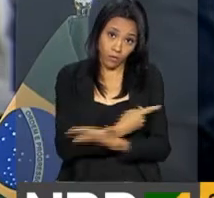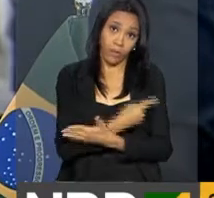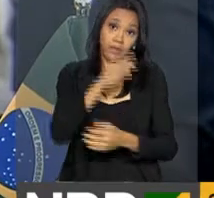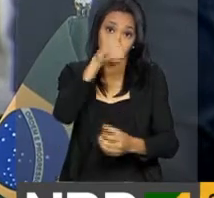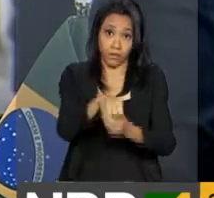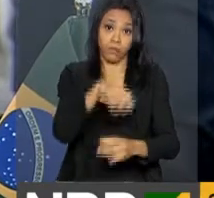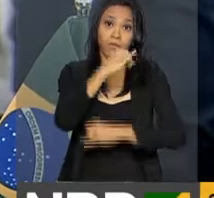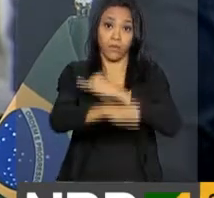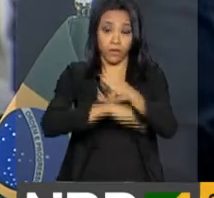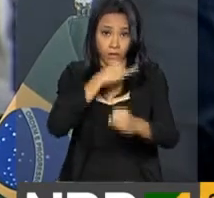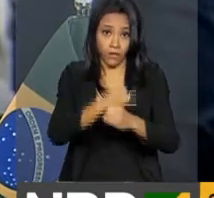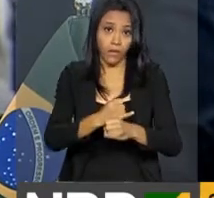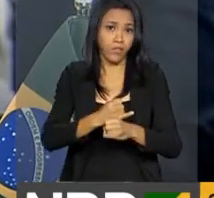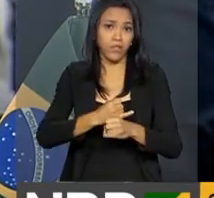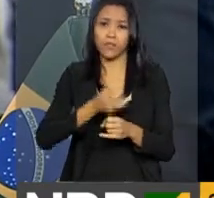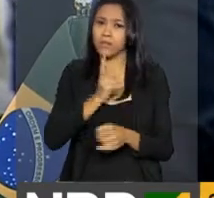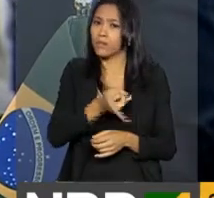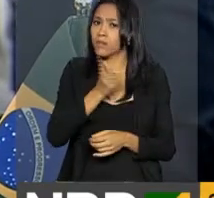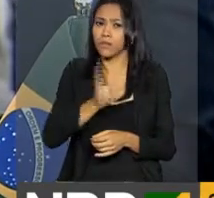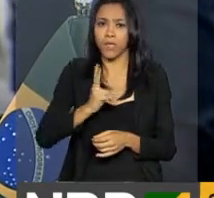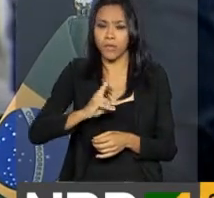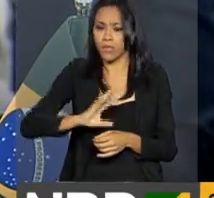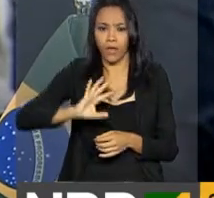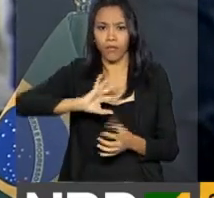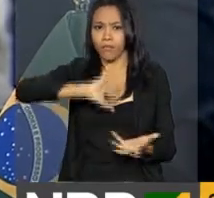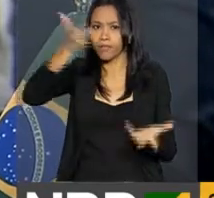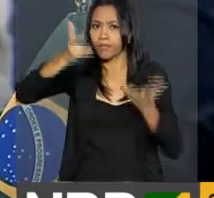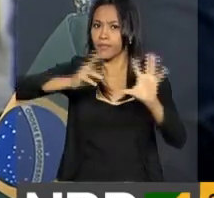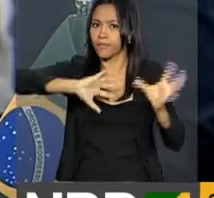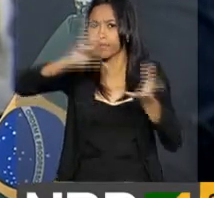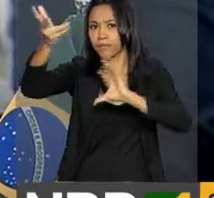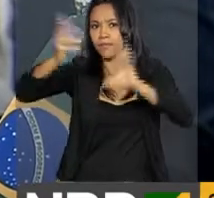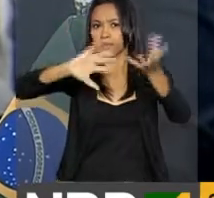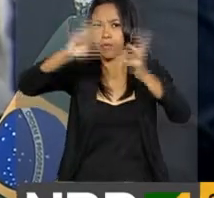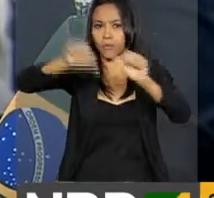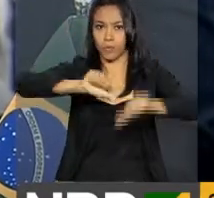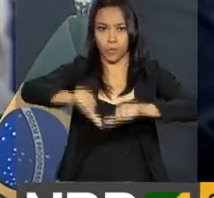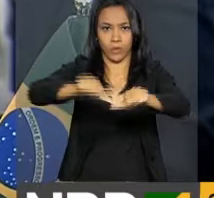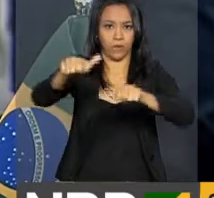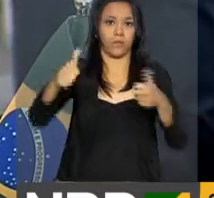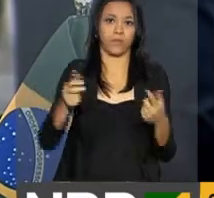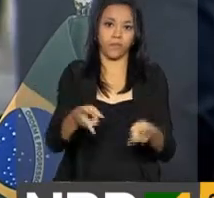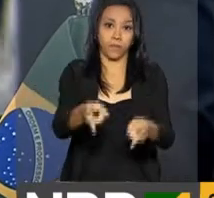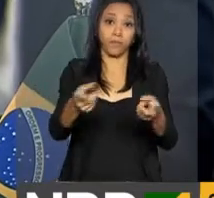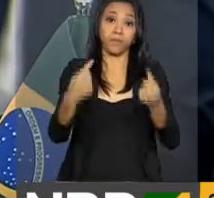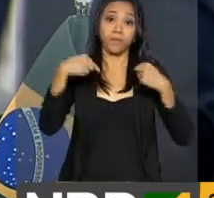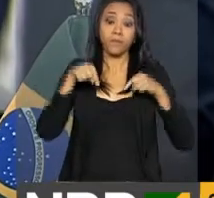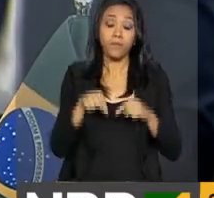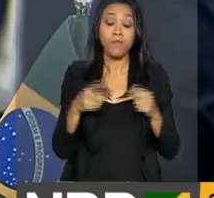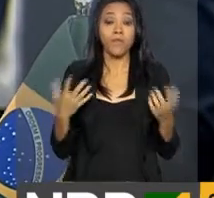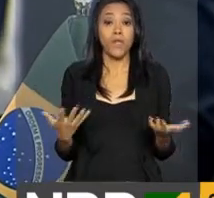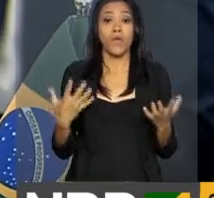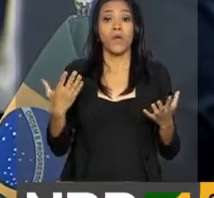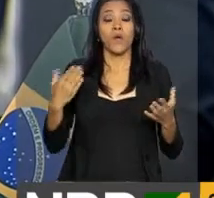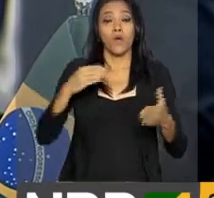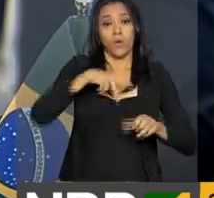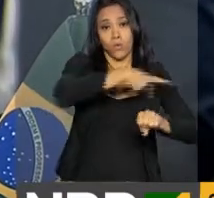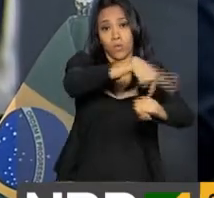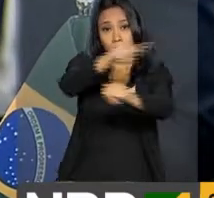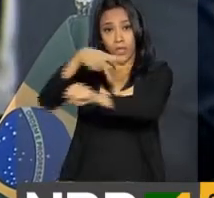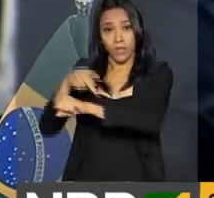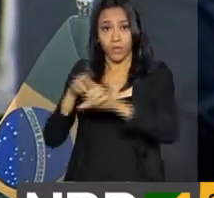constante transformação. Meus amigos, os países do Mercosul têm sido